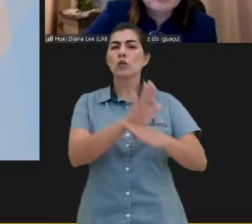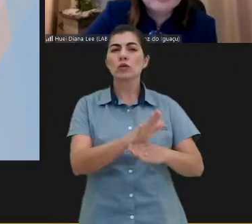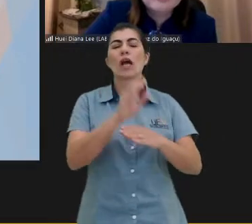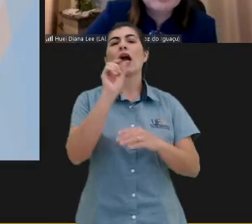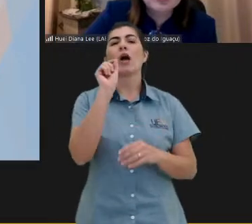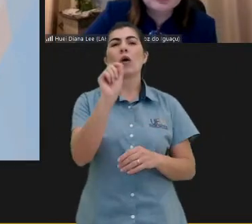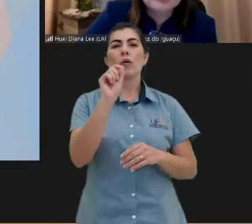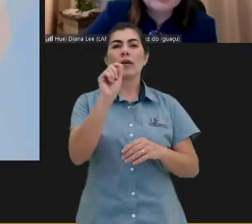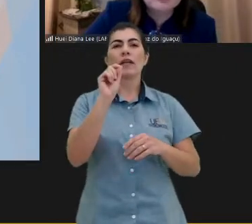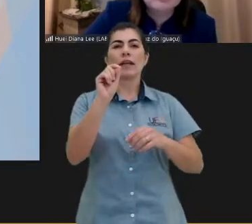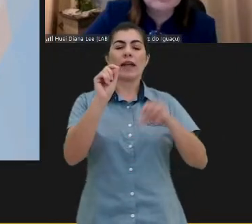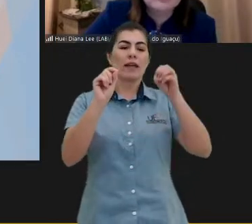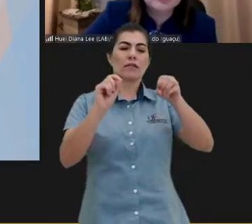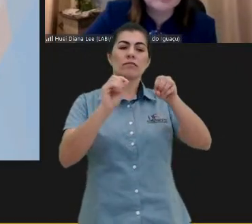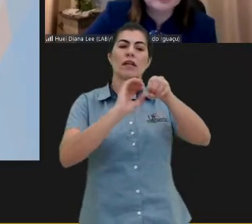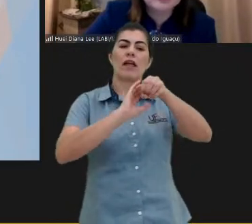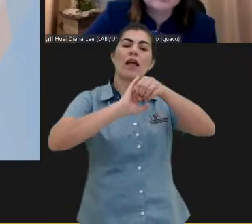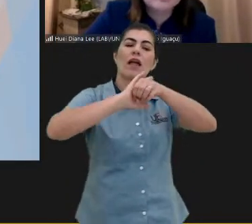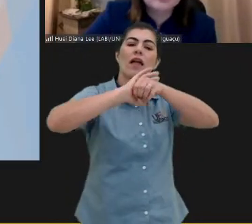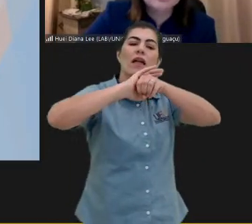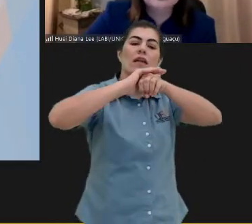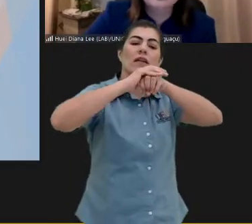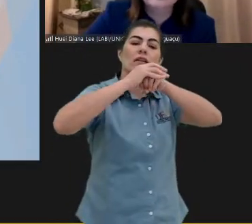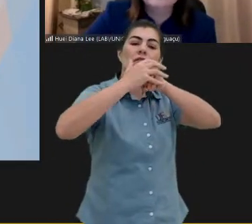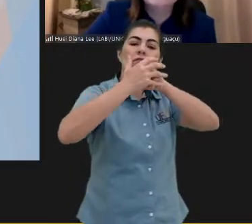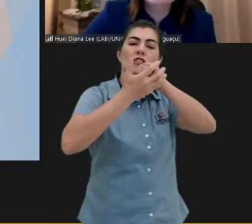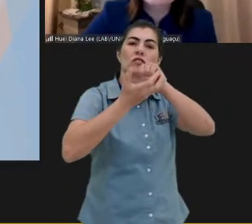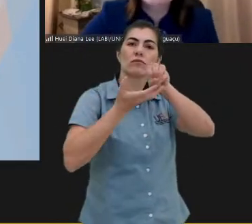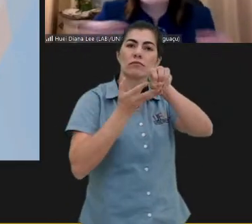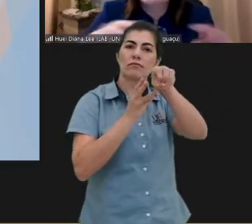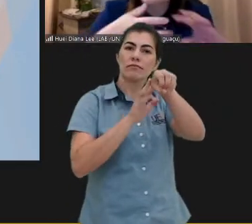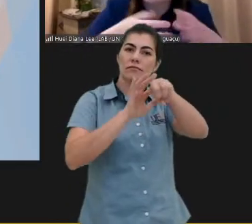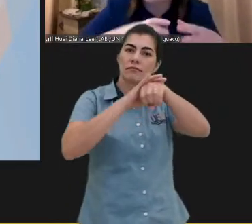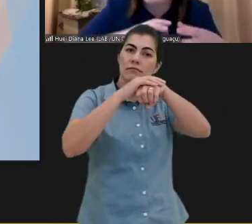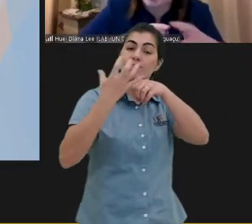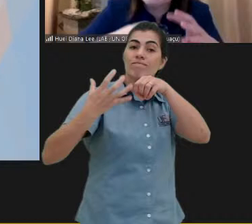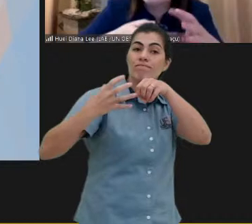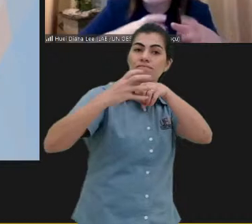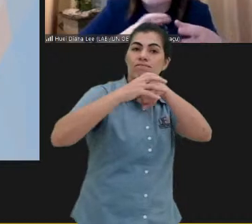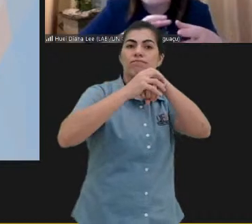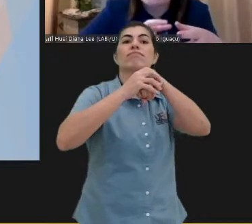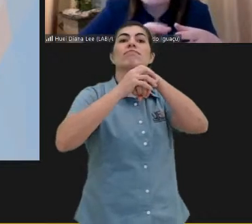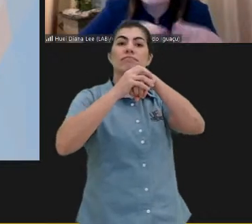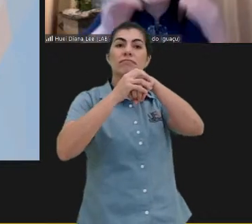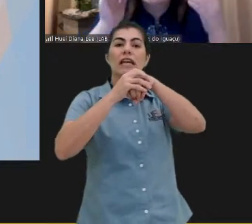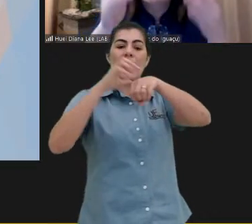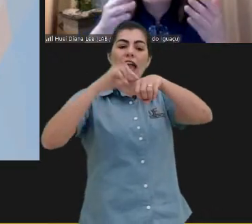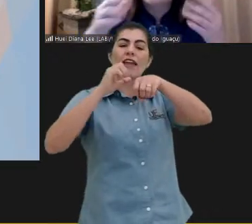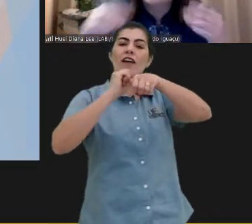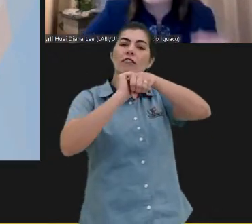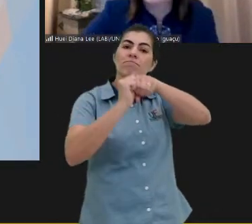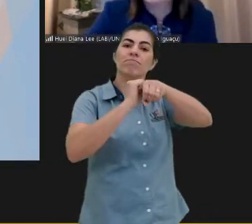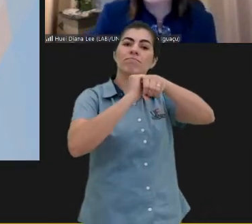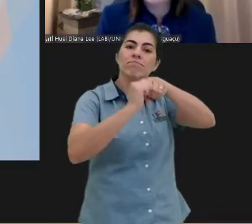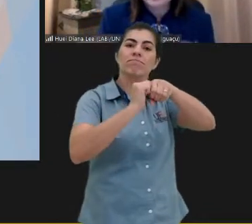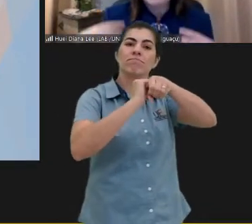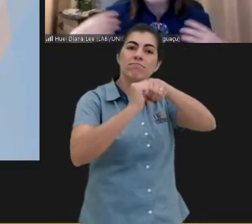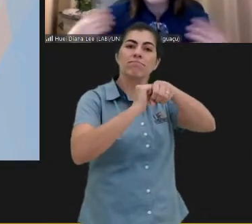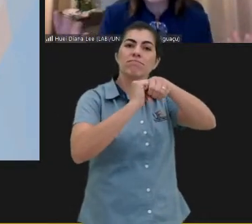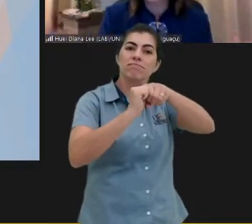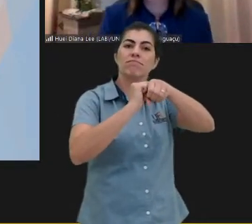Revestimento à cabeça da prótese com diamantes, isso torna, esse é o lugar de maior desgaste, isso torna a